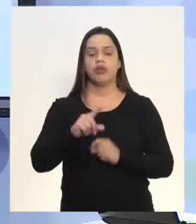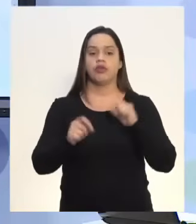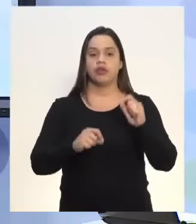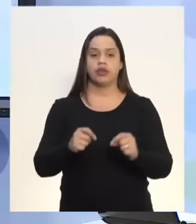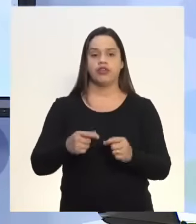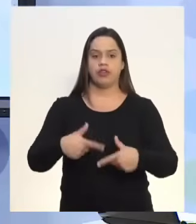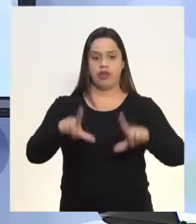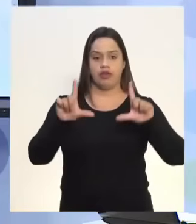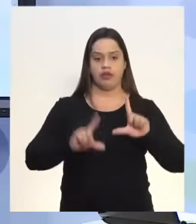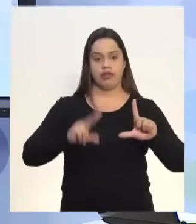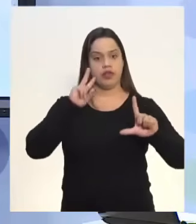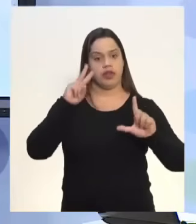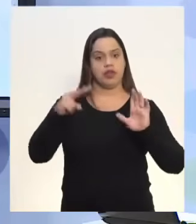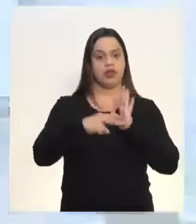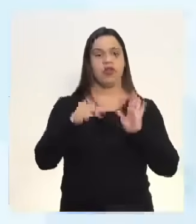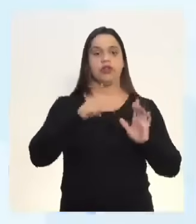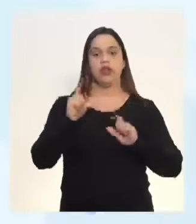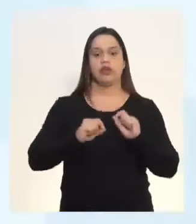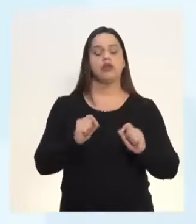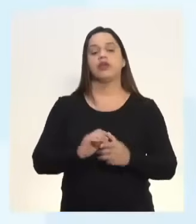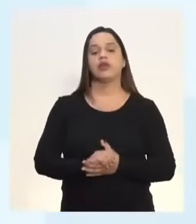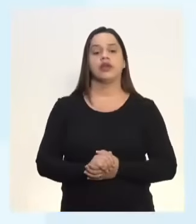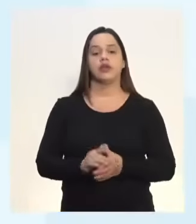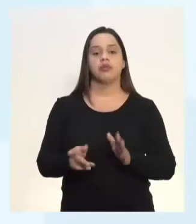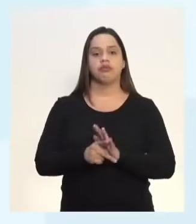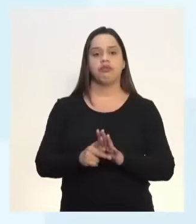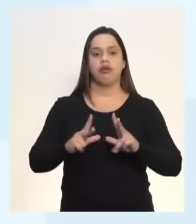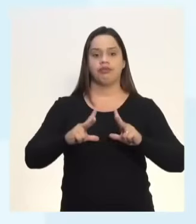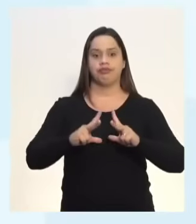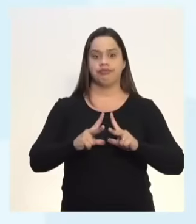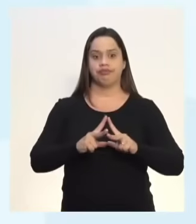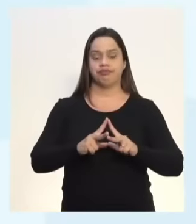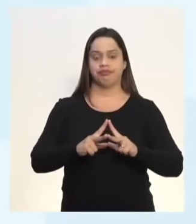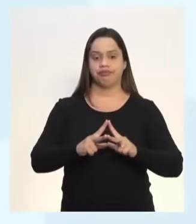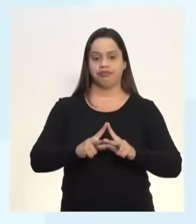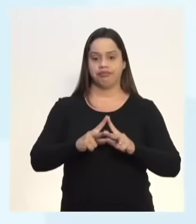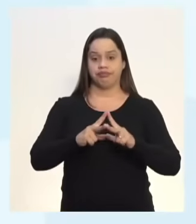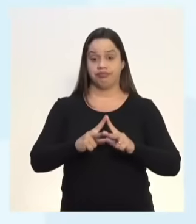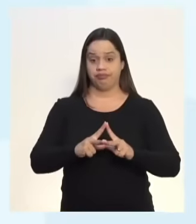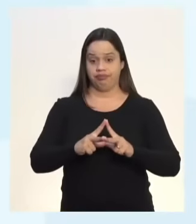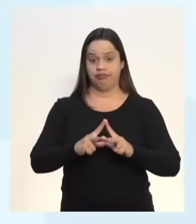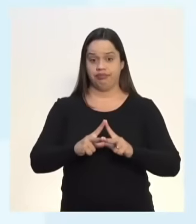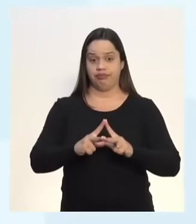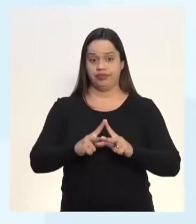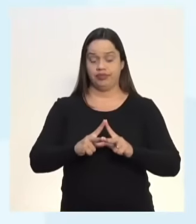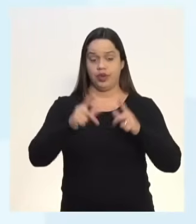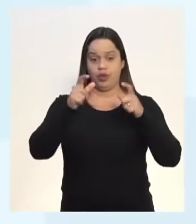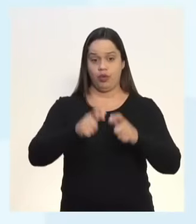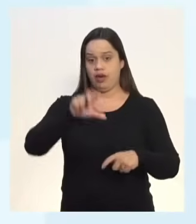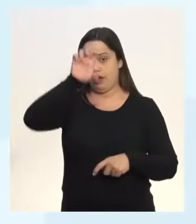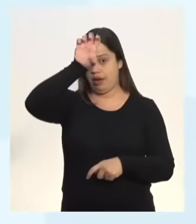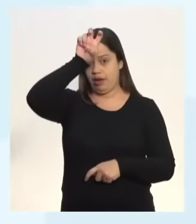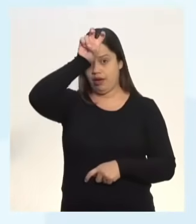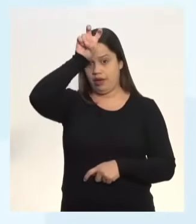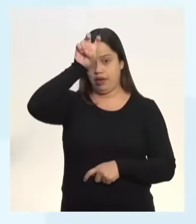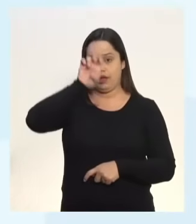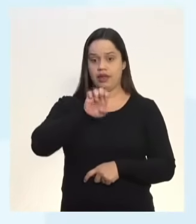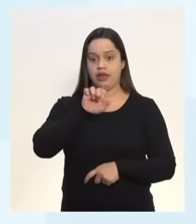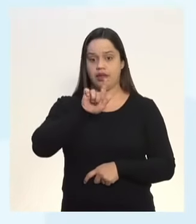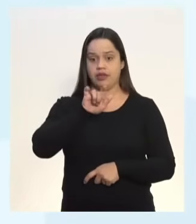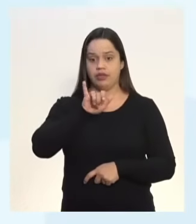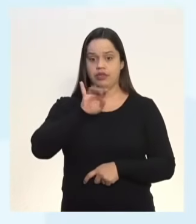de vocês vai aparecer, eu tenho, por exemplo, as pirâmides do Egito. As pirâmides do Egito são poliedros,